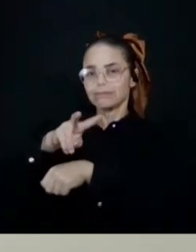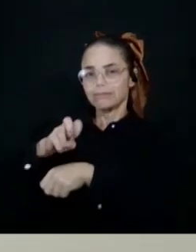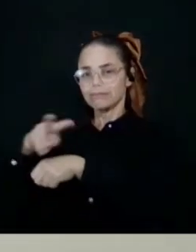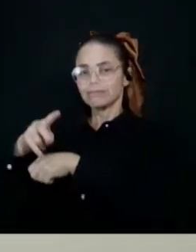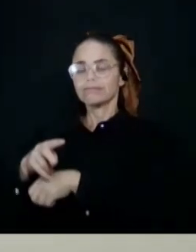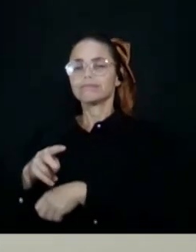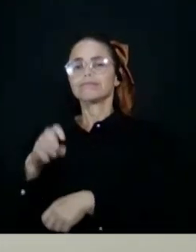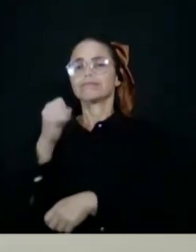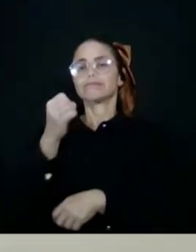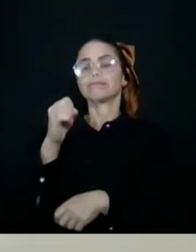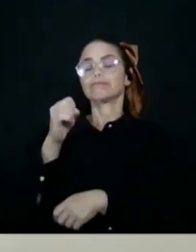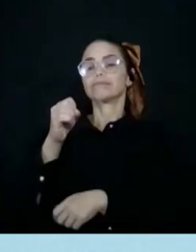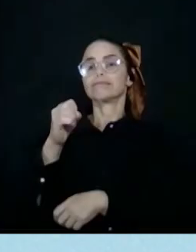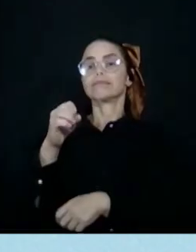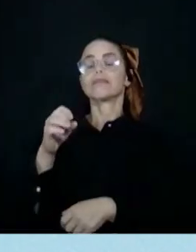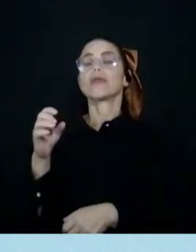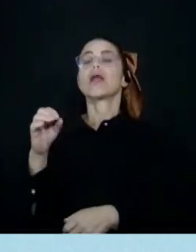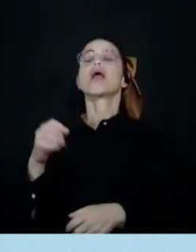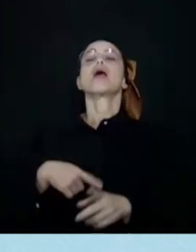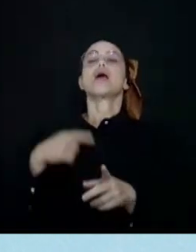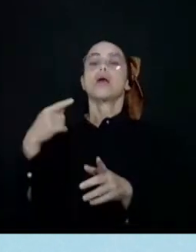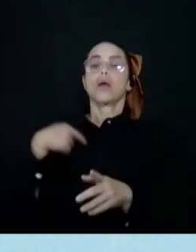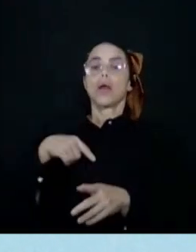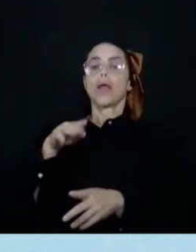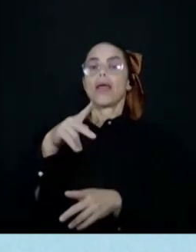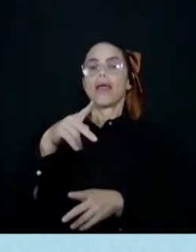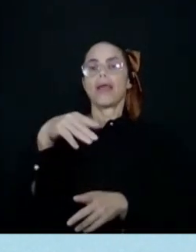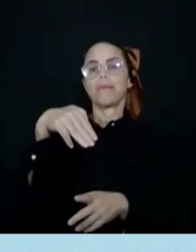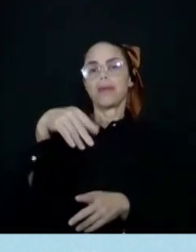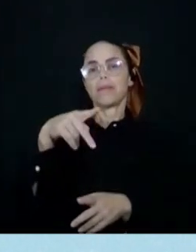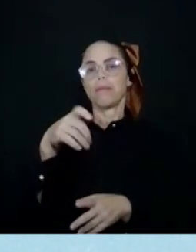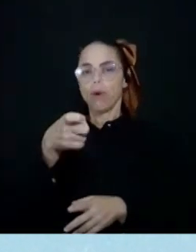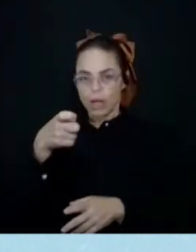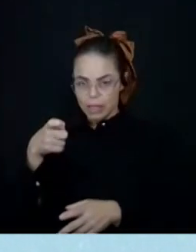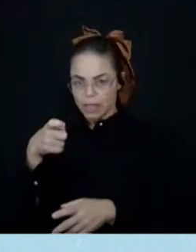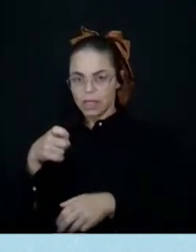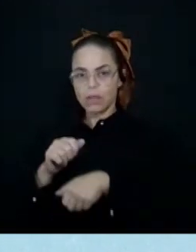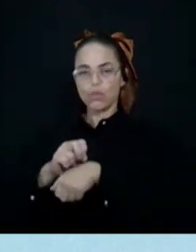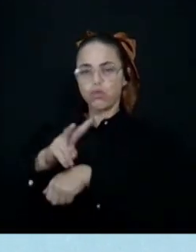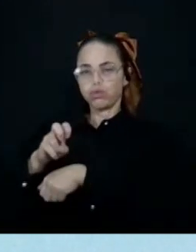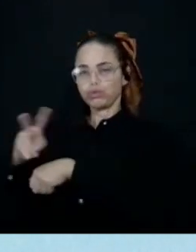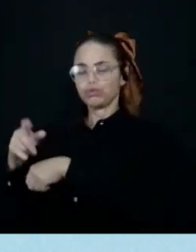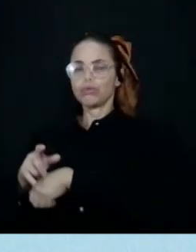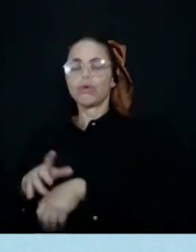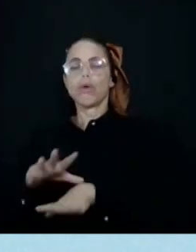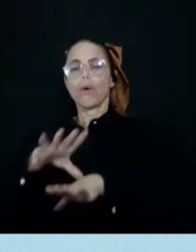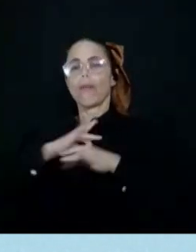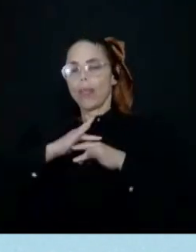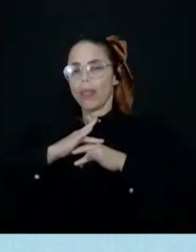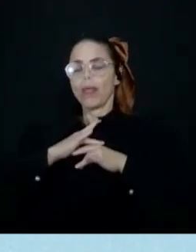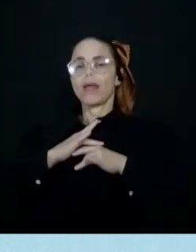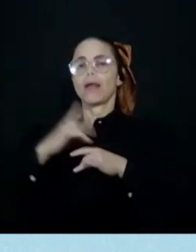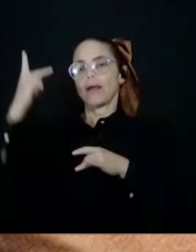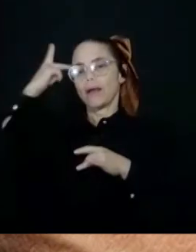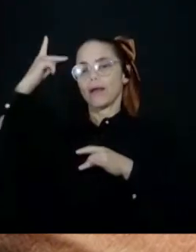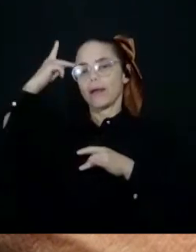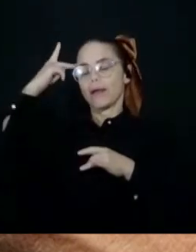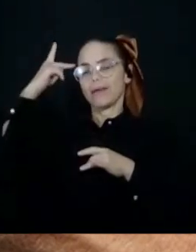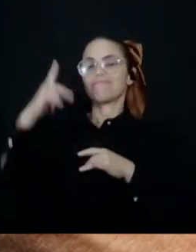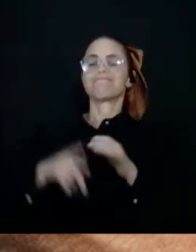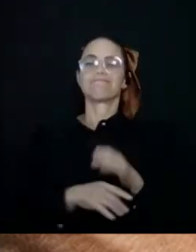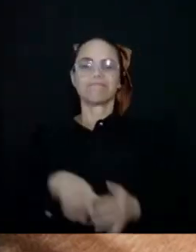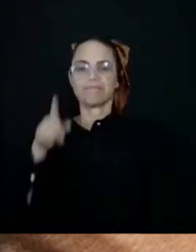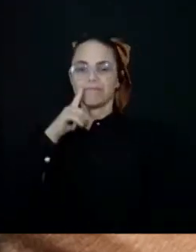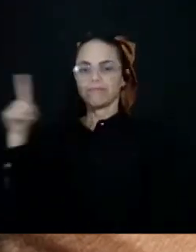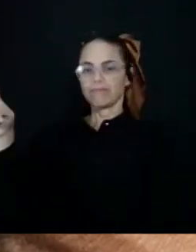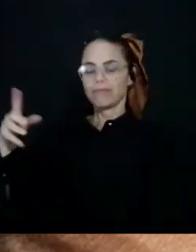de Mpox neste ano, segundo o Ministério da Saúde. O estado de São Paulo concentra a maioria das notificações. São